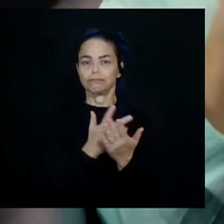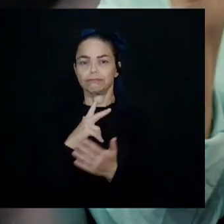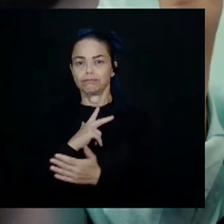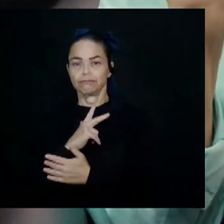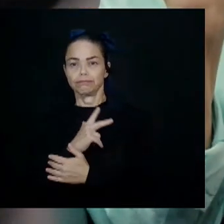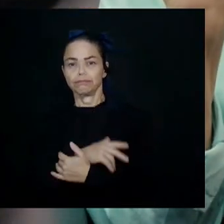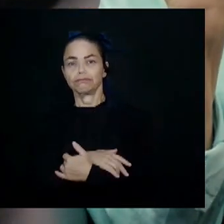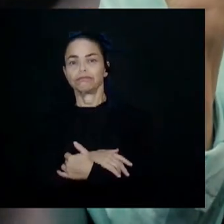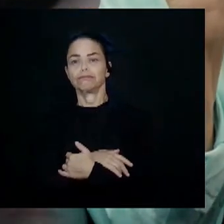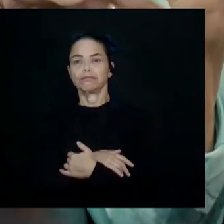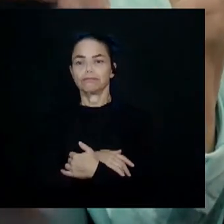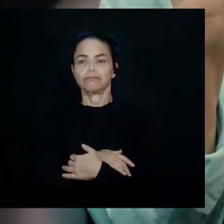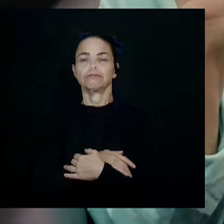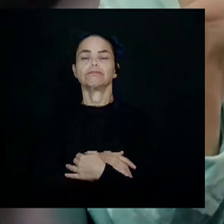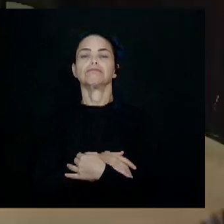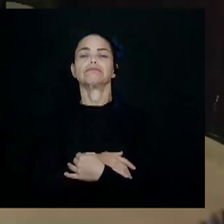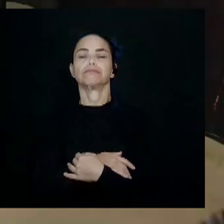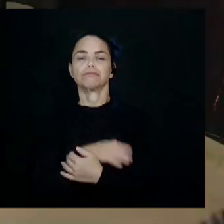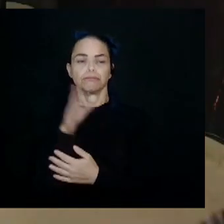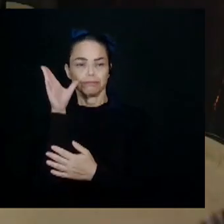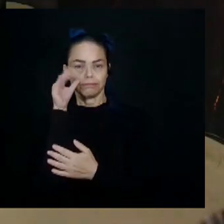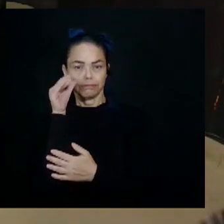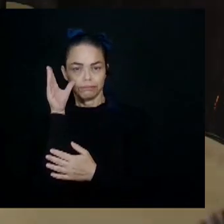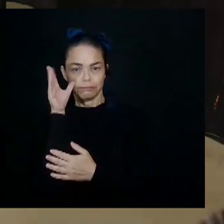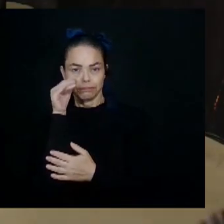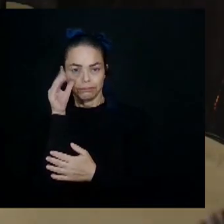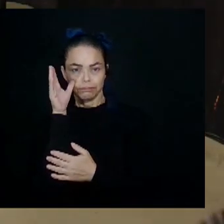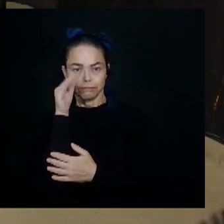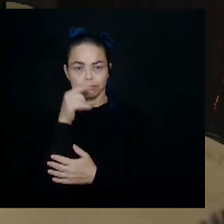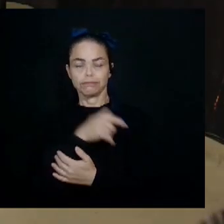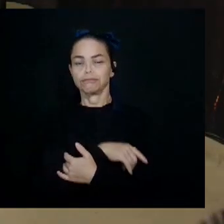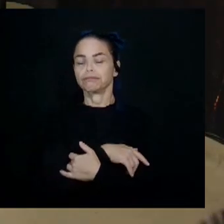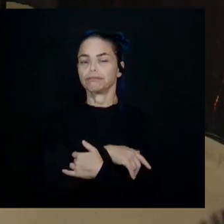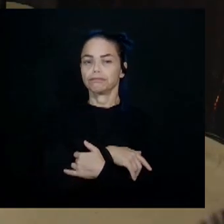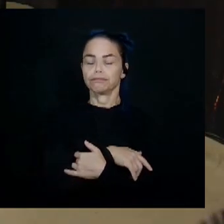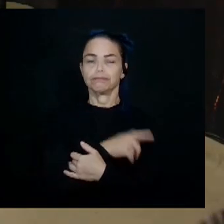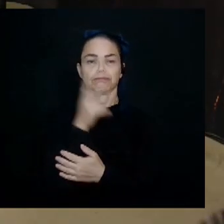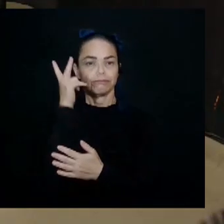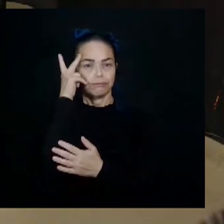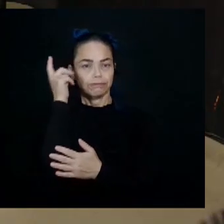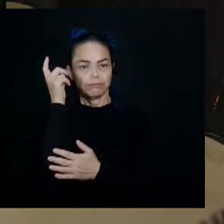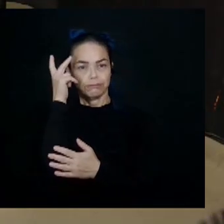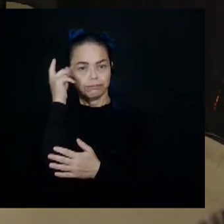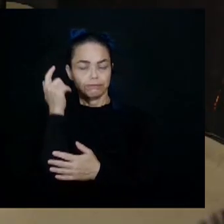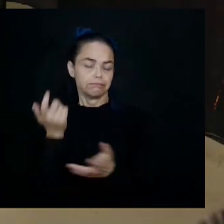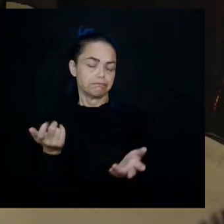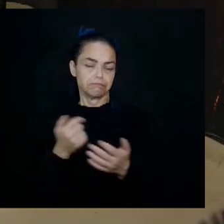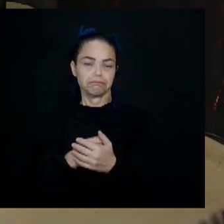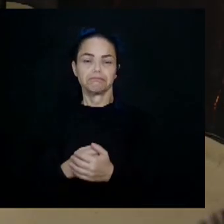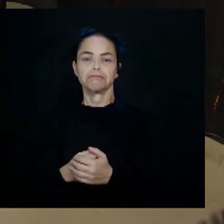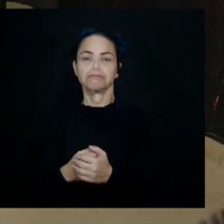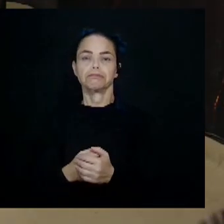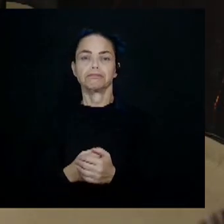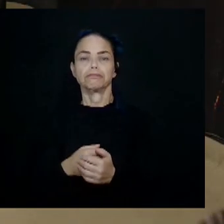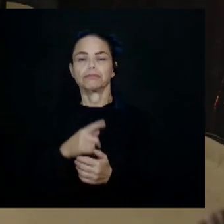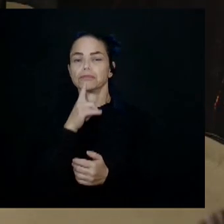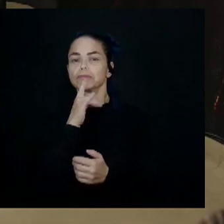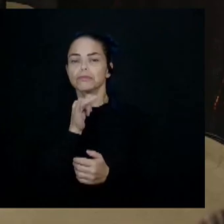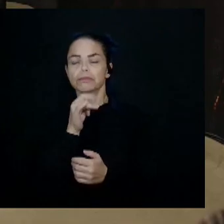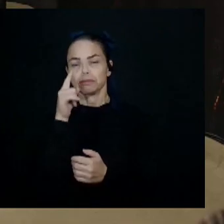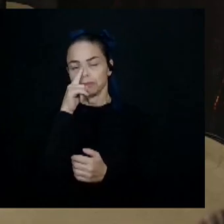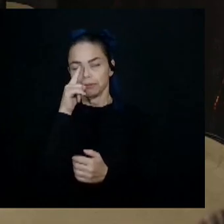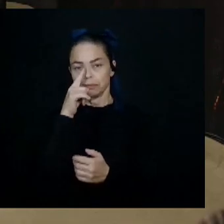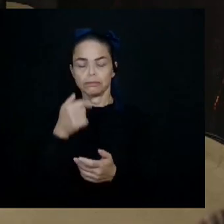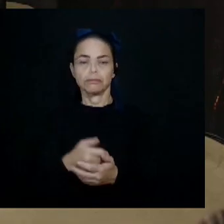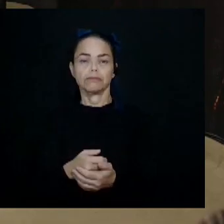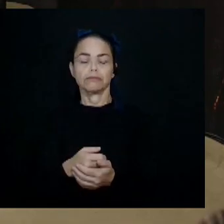ela pode ficar curiosa. Ela pode ficar curiosa, porque para aquilo é natural. Ela foi ensinada que aquilo é natural. Se meu pai e minha mãe estão fazendo, eu estou curiosa. Talvez eu vá ver